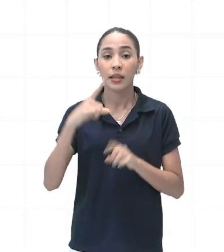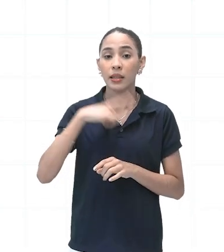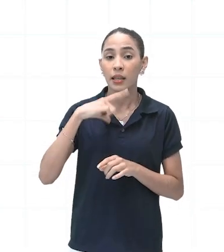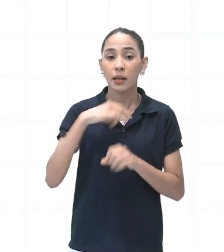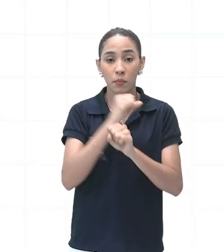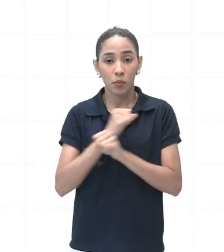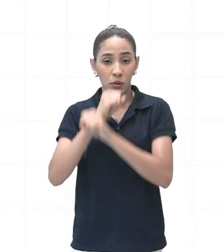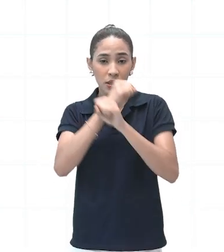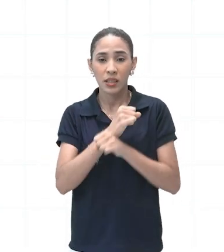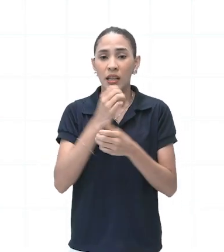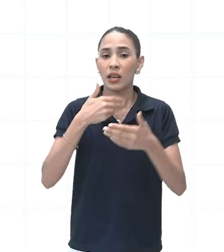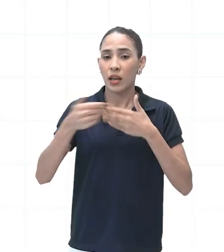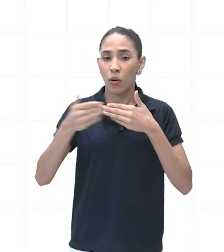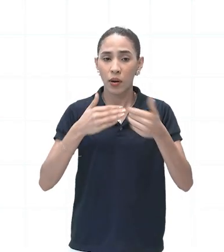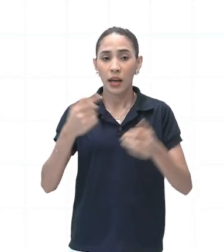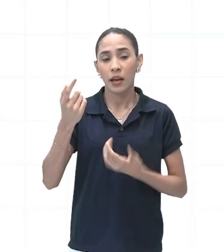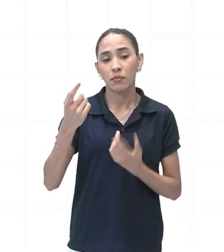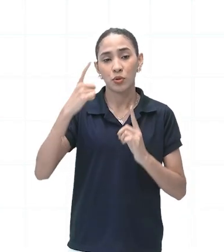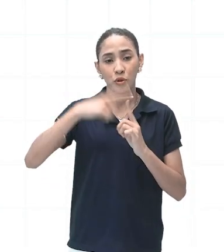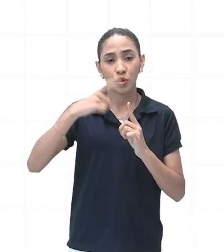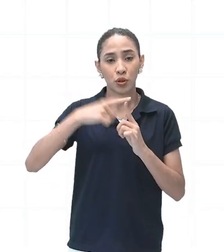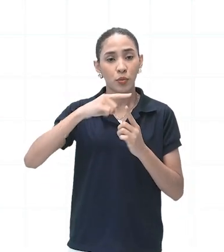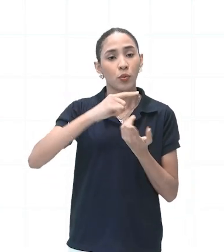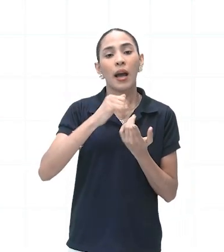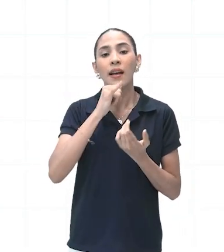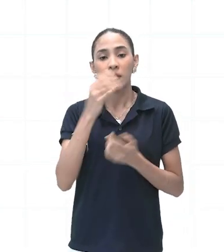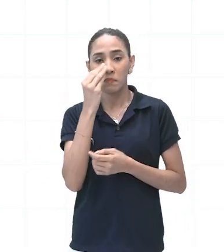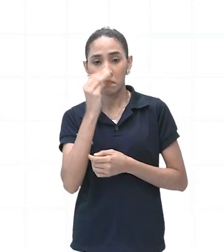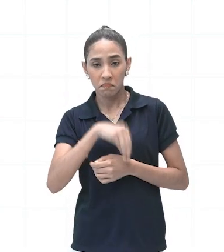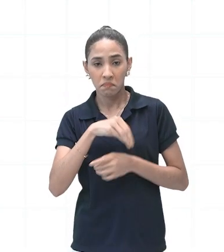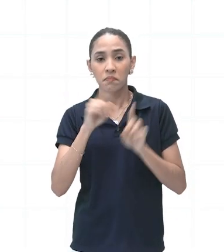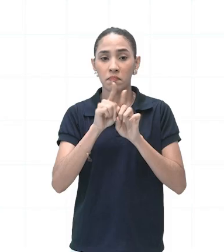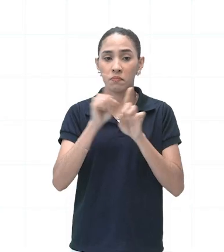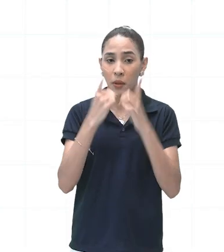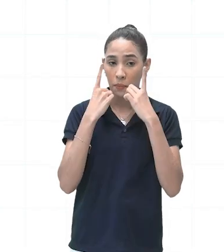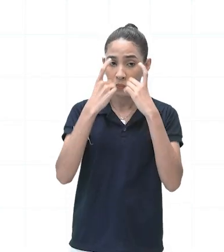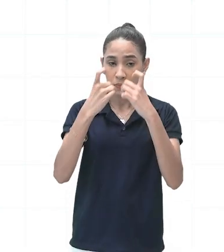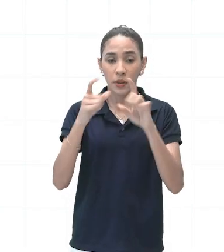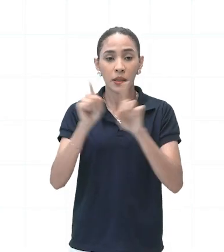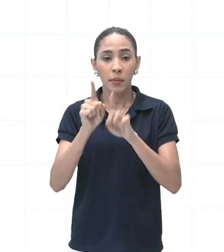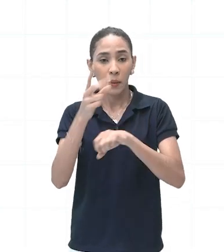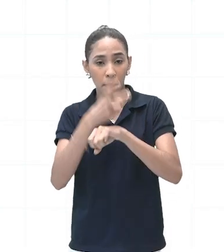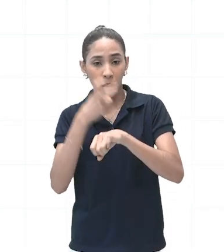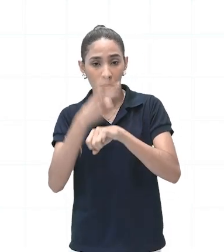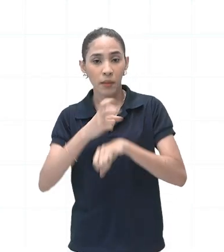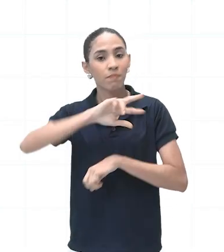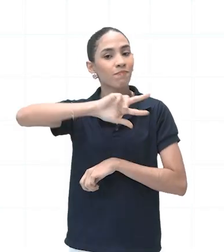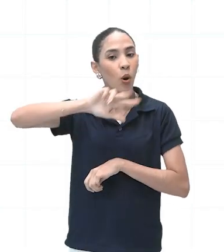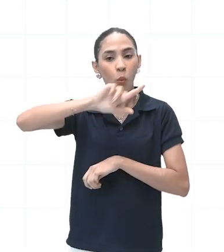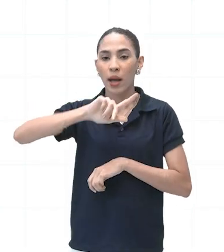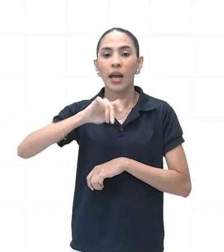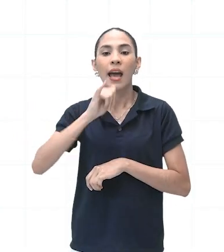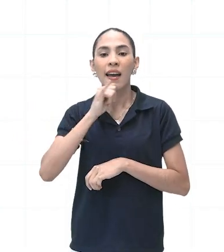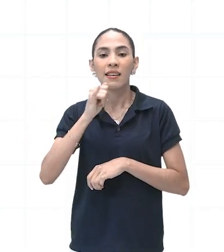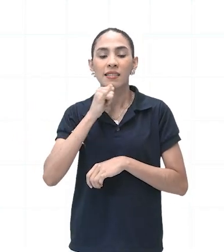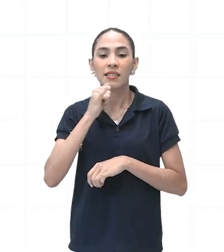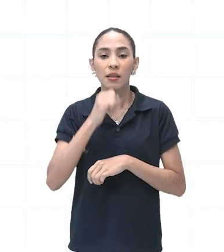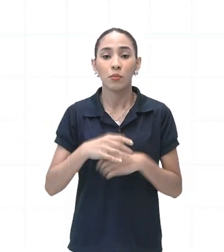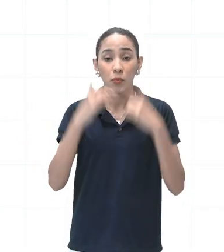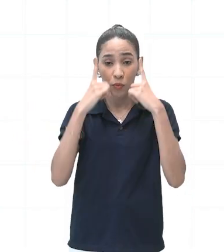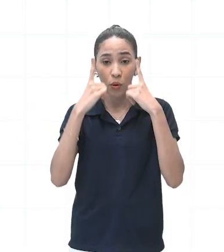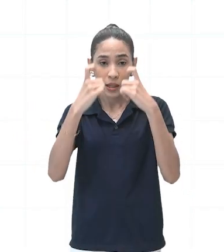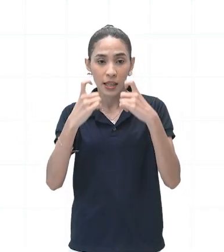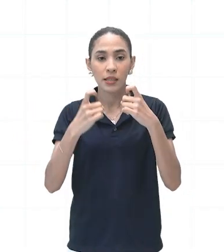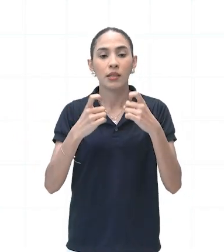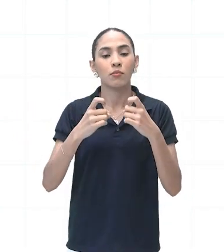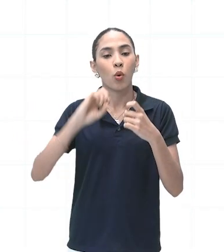proteção contra quaisquer formas de negligência, crueldade e exploração. Não será jamais objeto de tráfico, sob